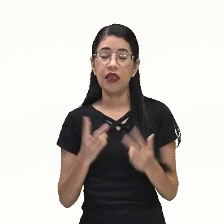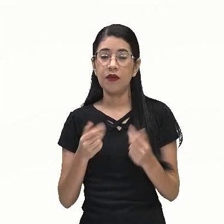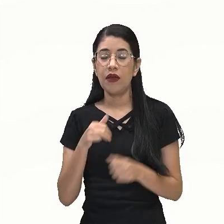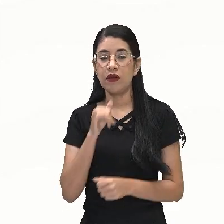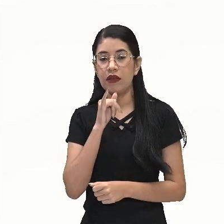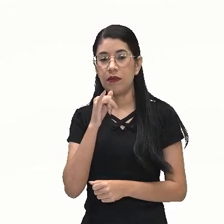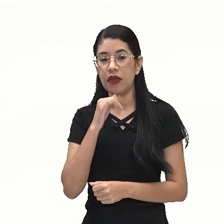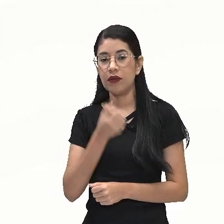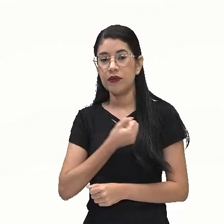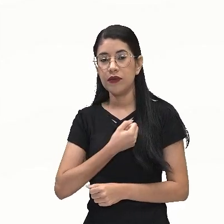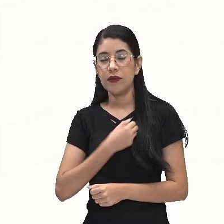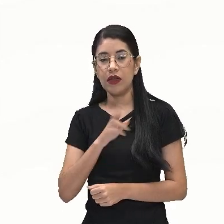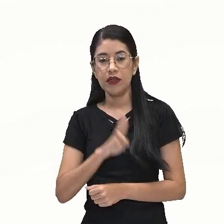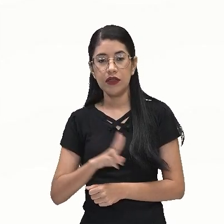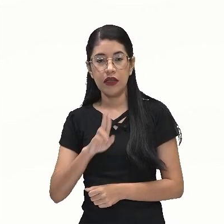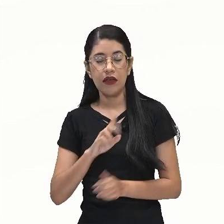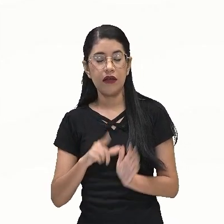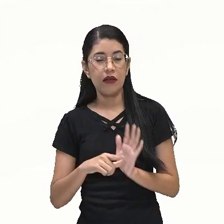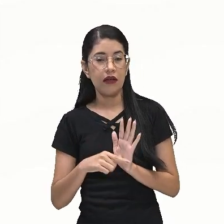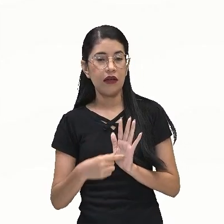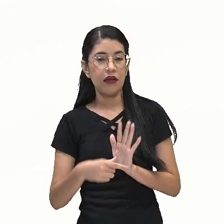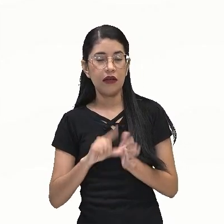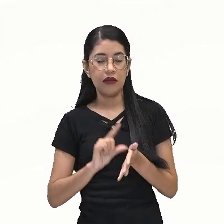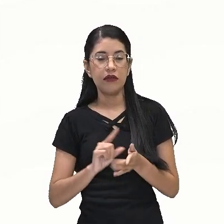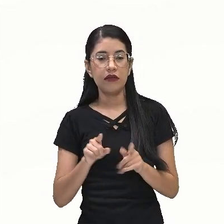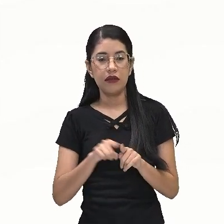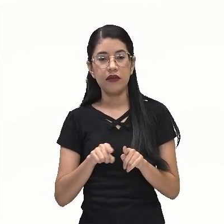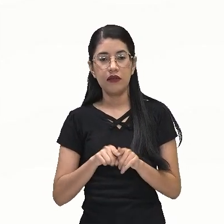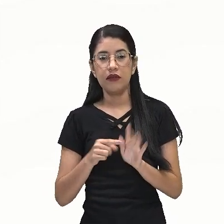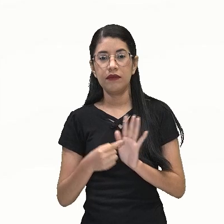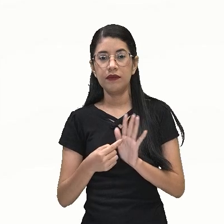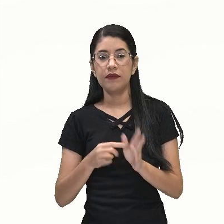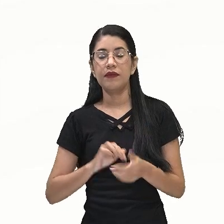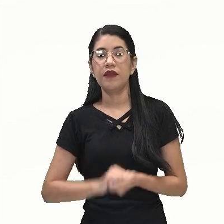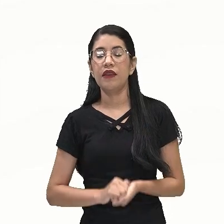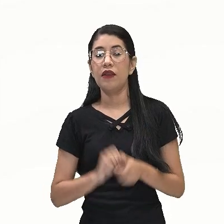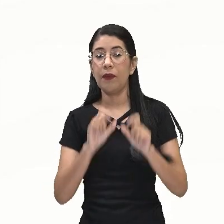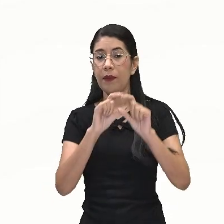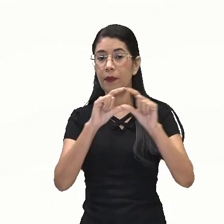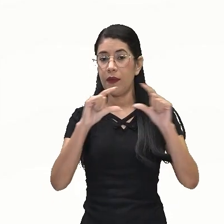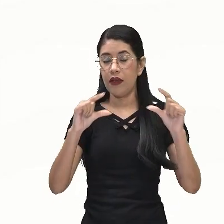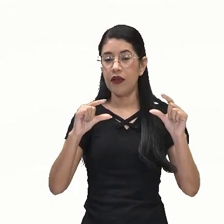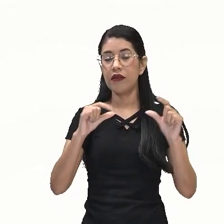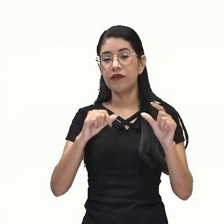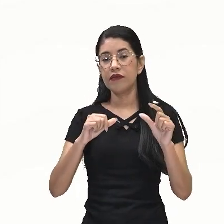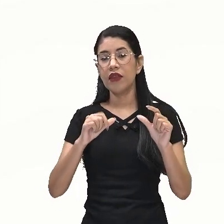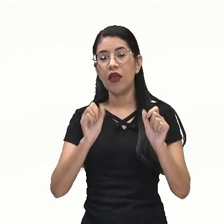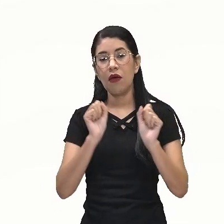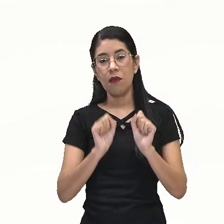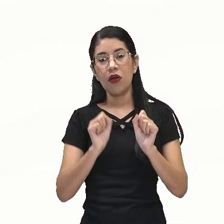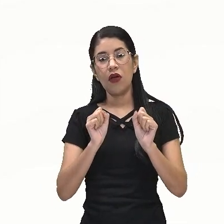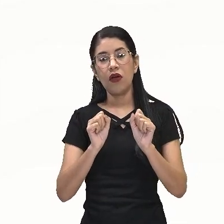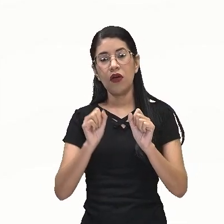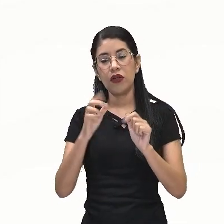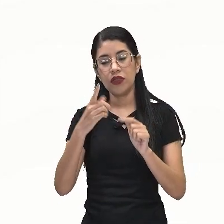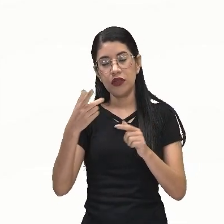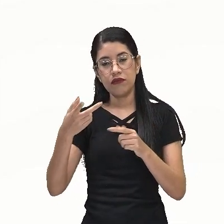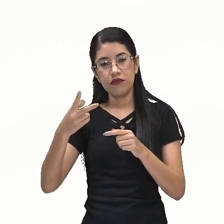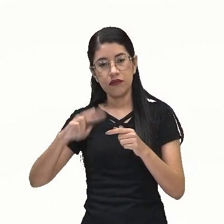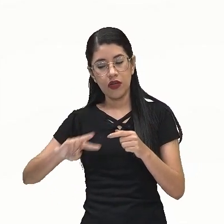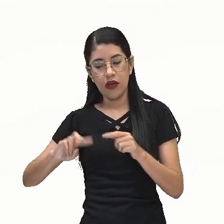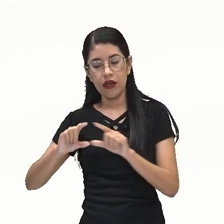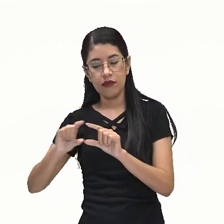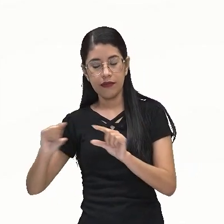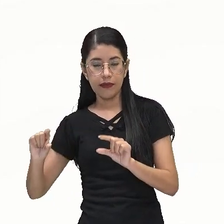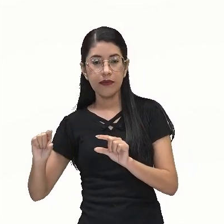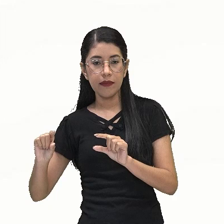pouco. Tá? Então, aqui era a minha primeira equação, eu posso passar ela para ser a segunda. E aqui a